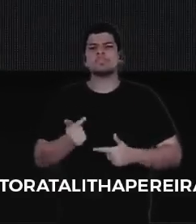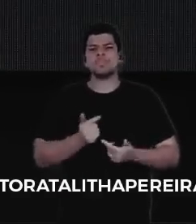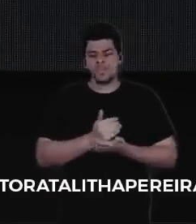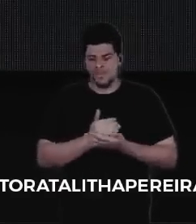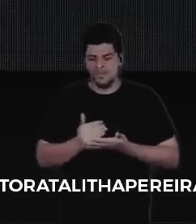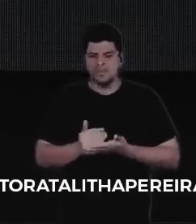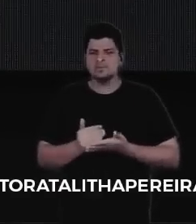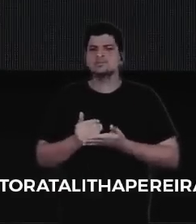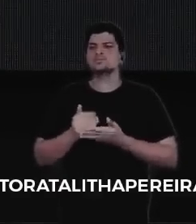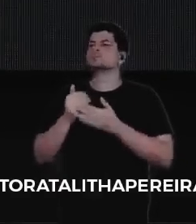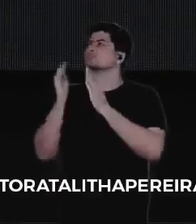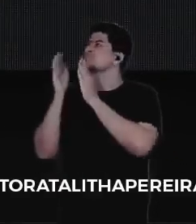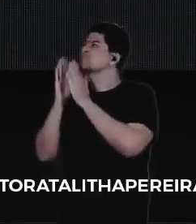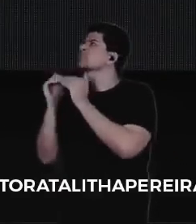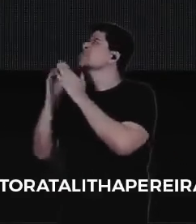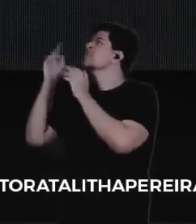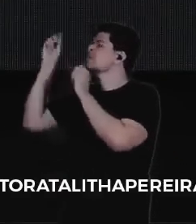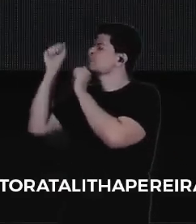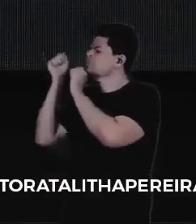mais a Deus.